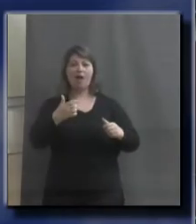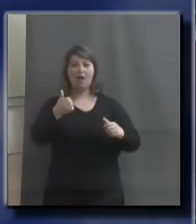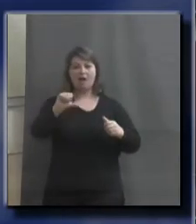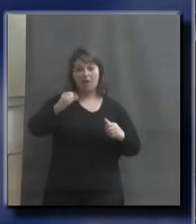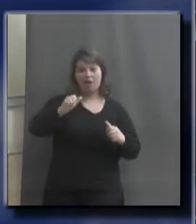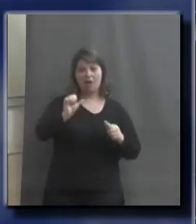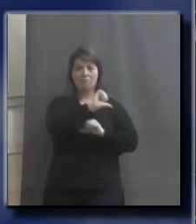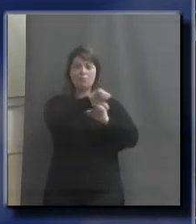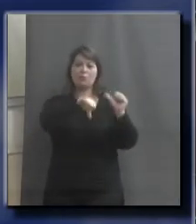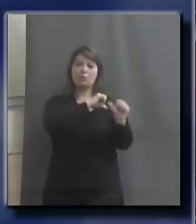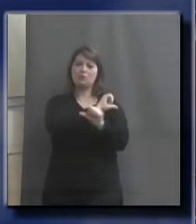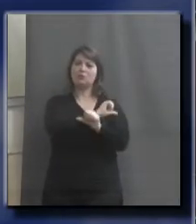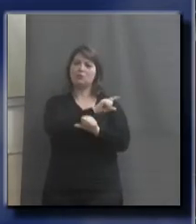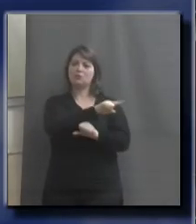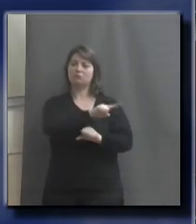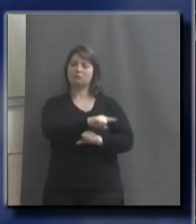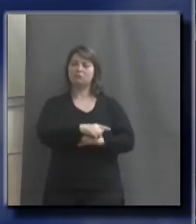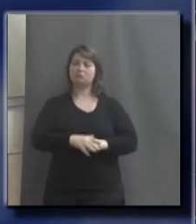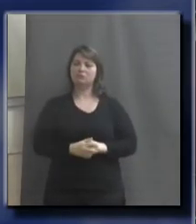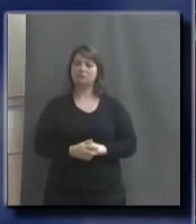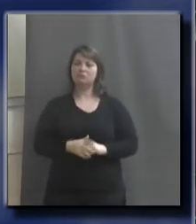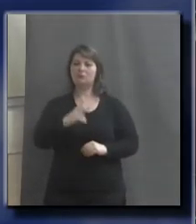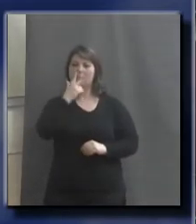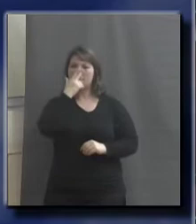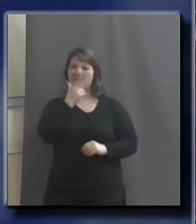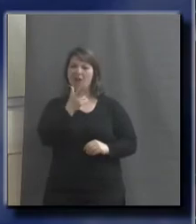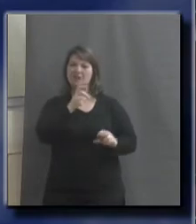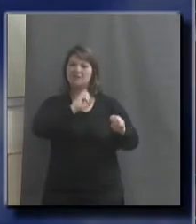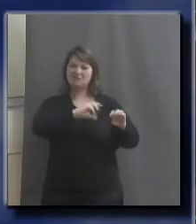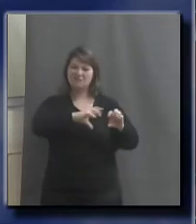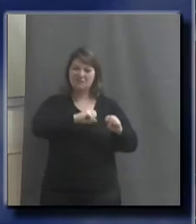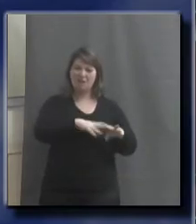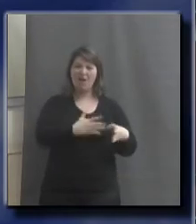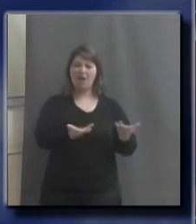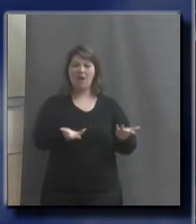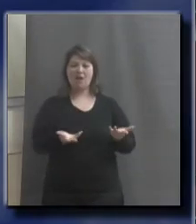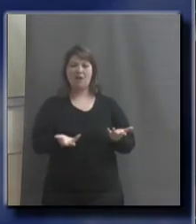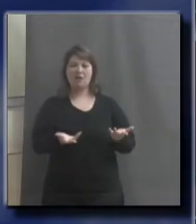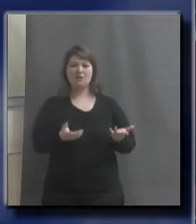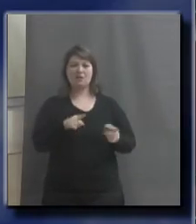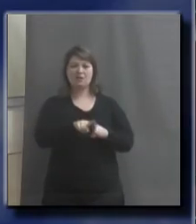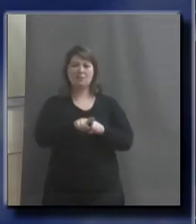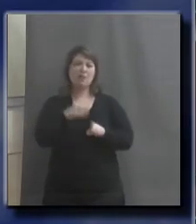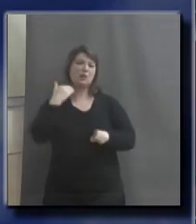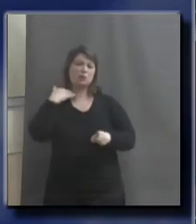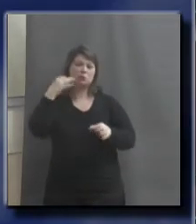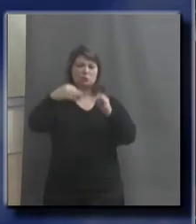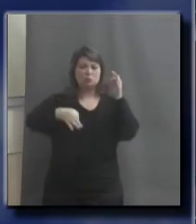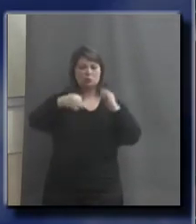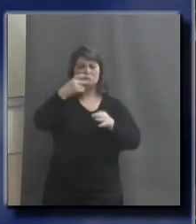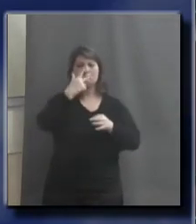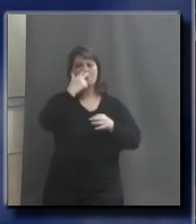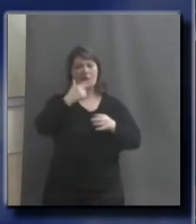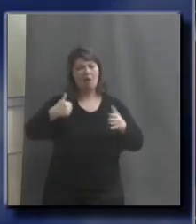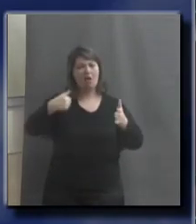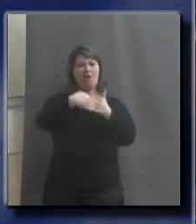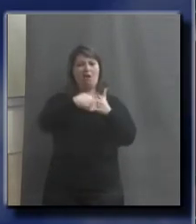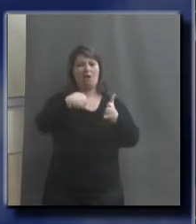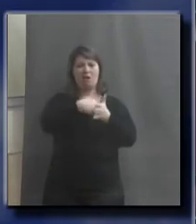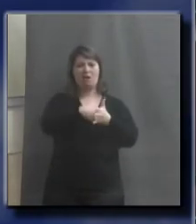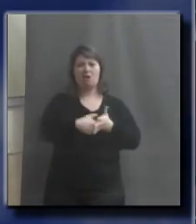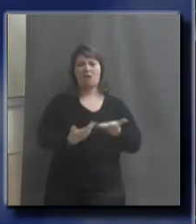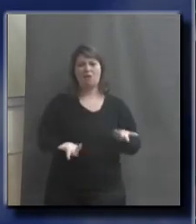a decisão tinha fragilidades técnicas, da ordem jurídica, levou pancadaria de tudo quanto é